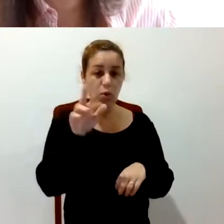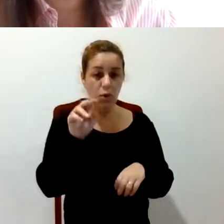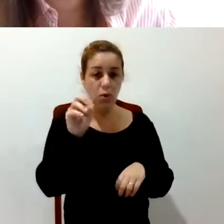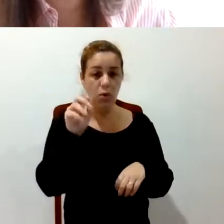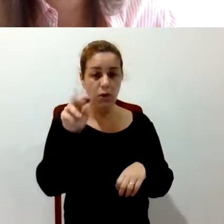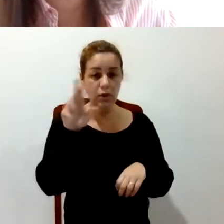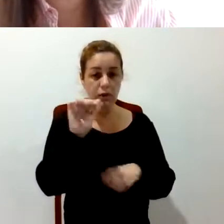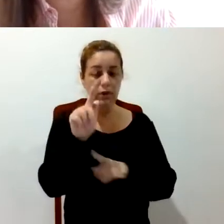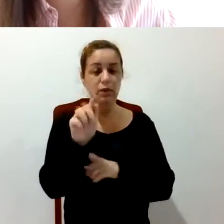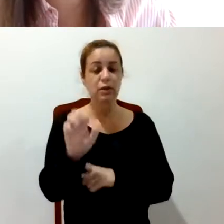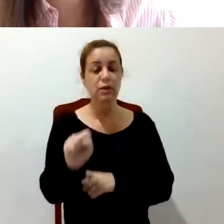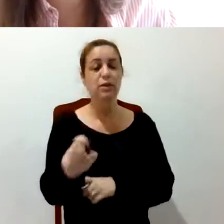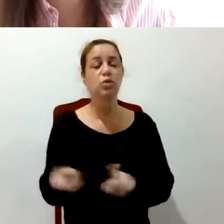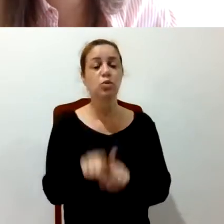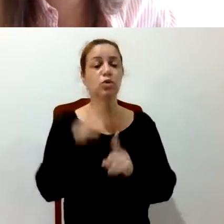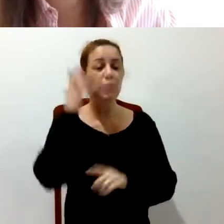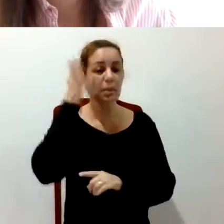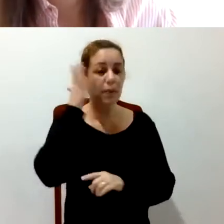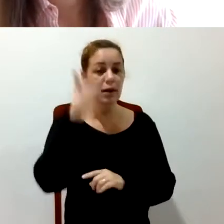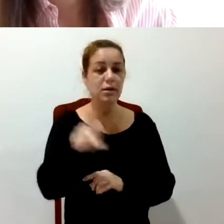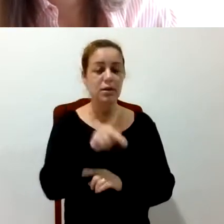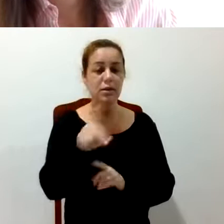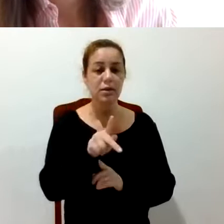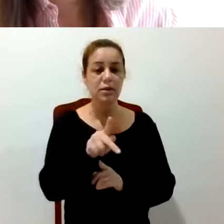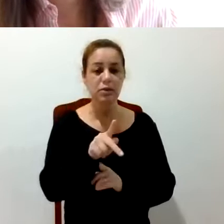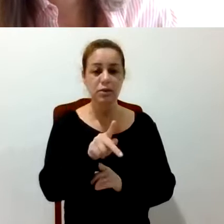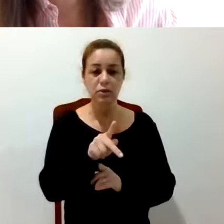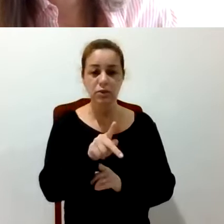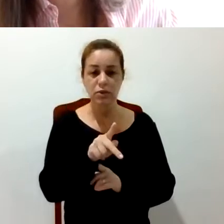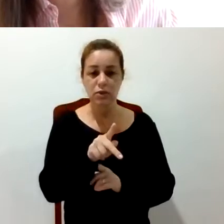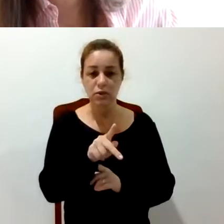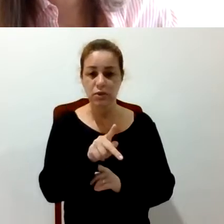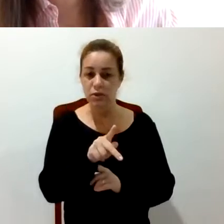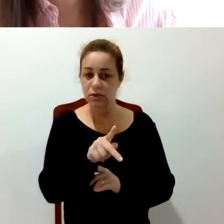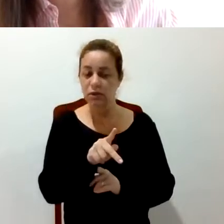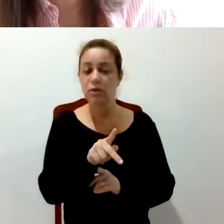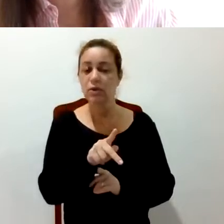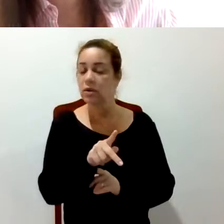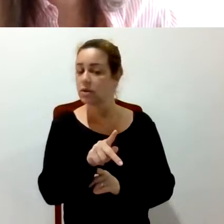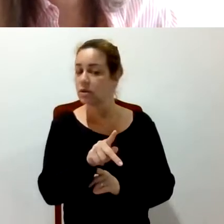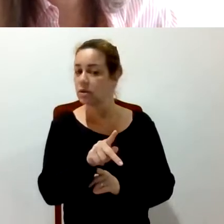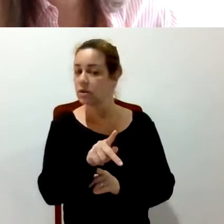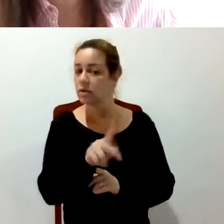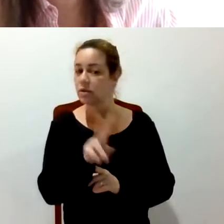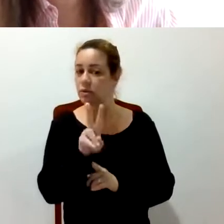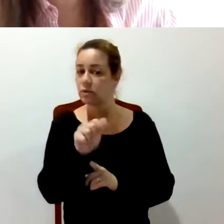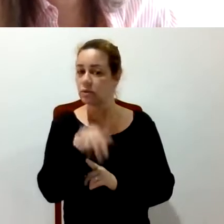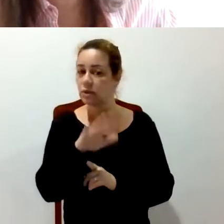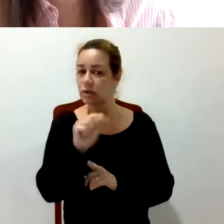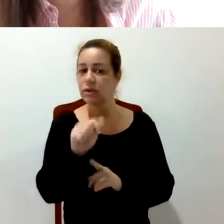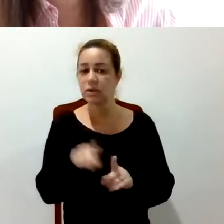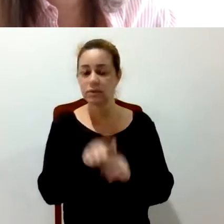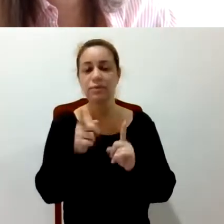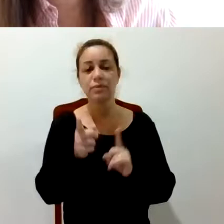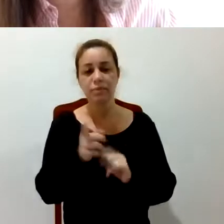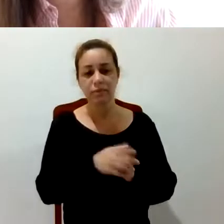também é a palestra da professora Vânia. Você não participou da palestra da Vânia, ontem você assistiu do Rodrigo,